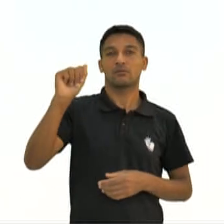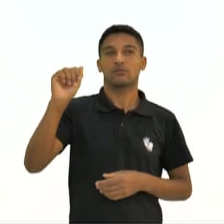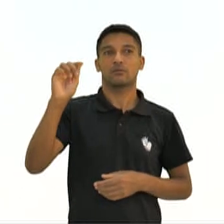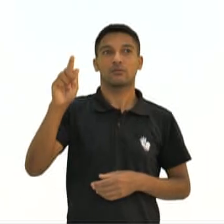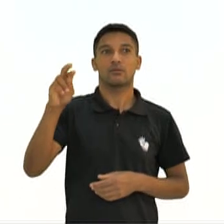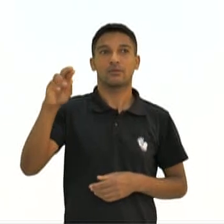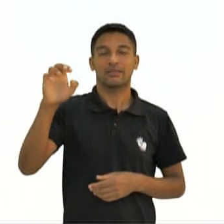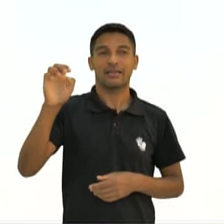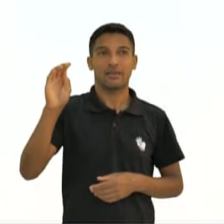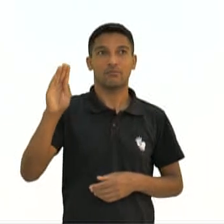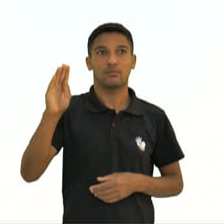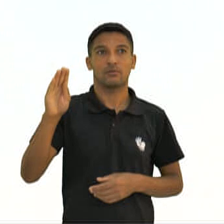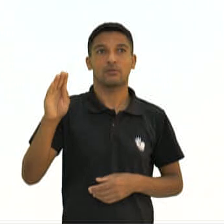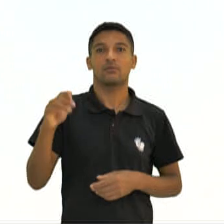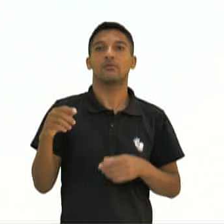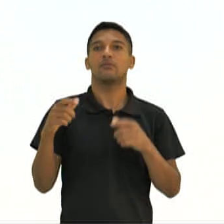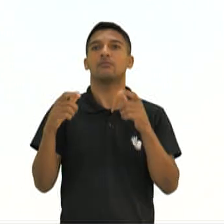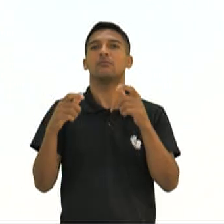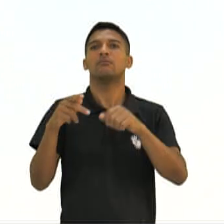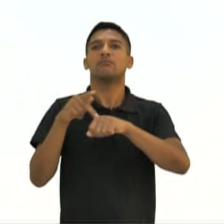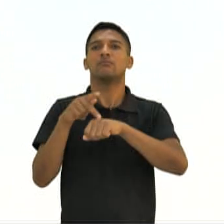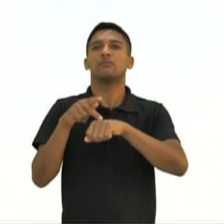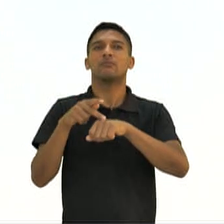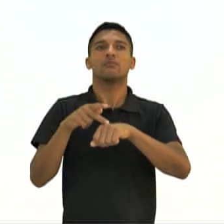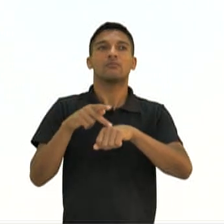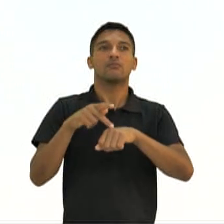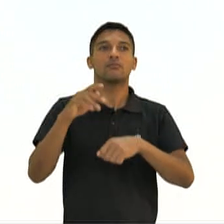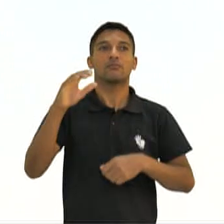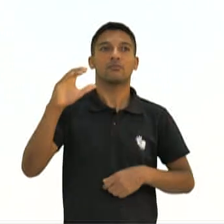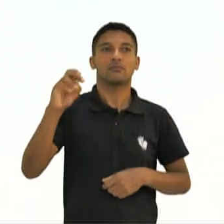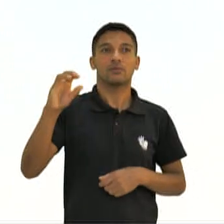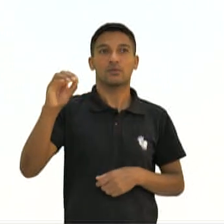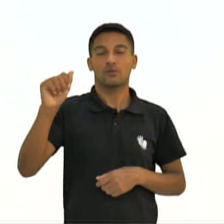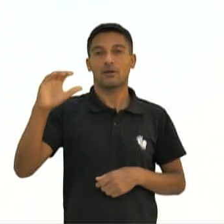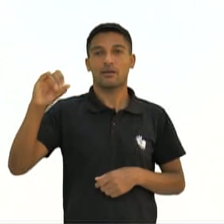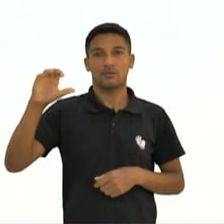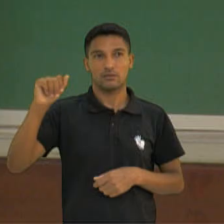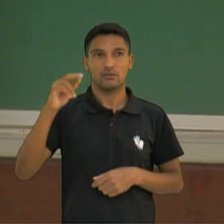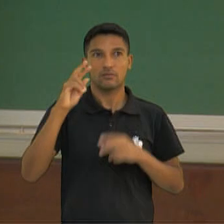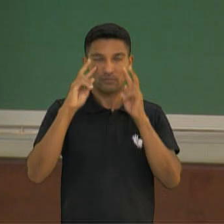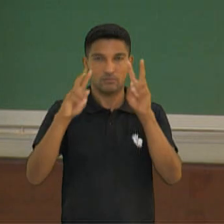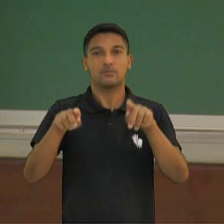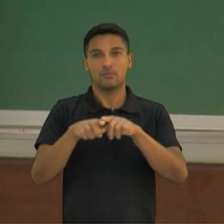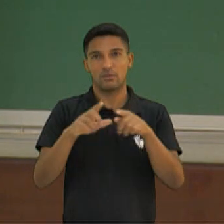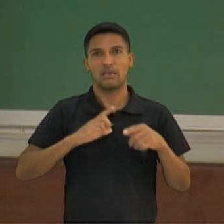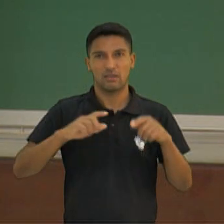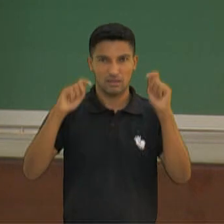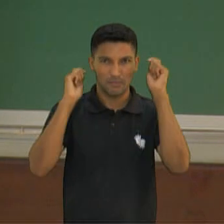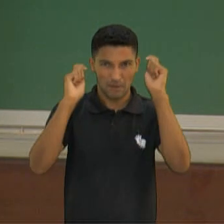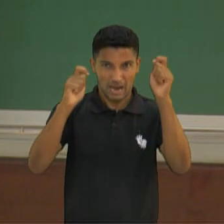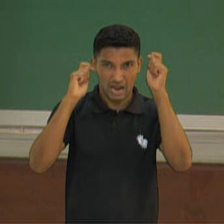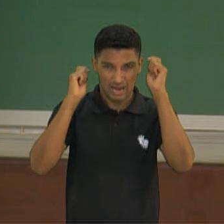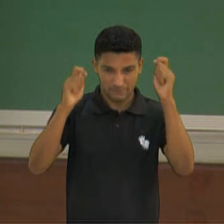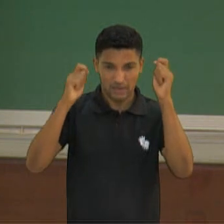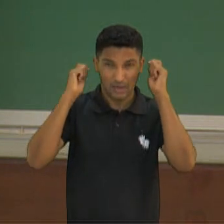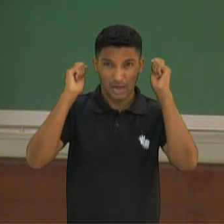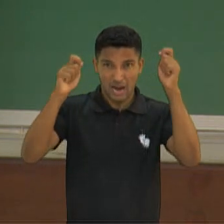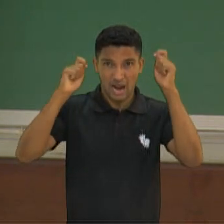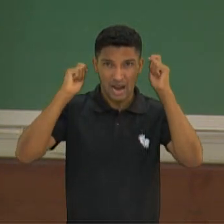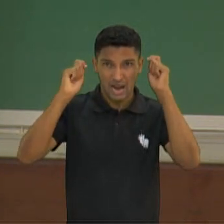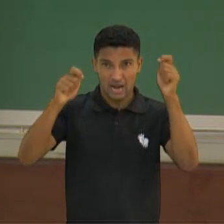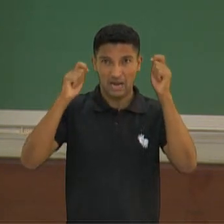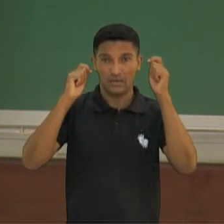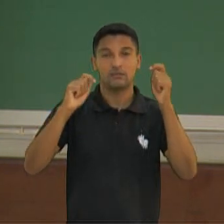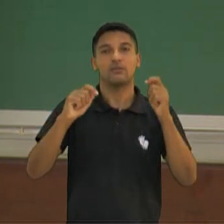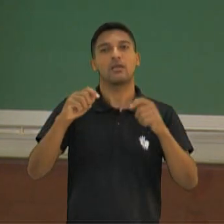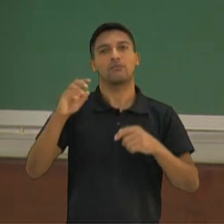nos investimentos, né, nas áreas urbanas da cidade e também convive com essas manifestações públicas de rua muito